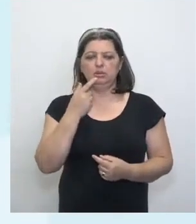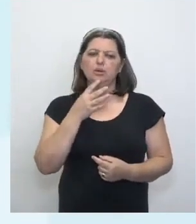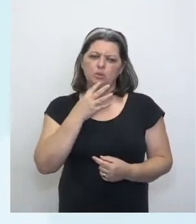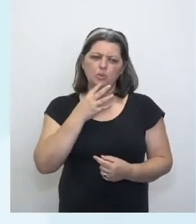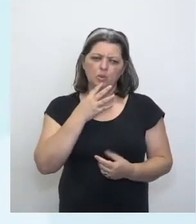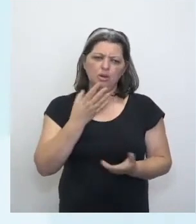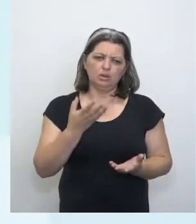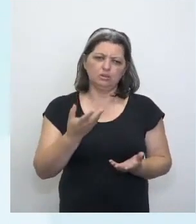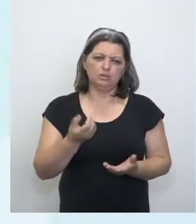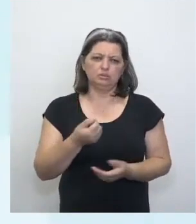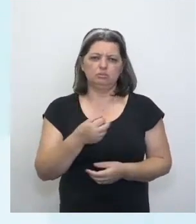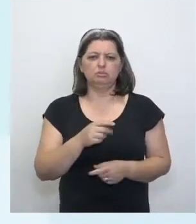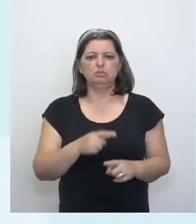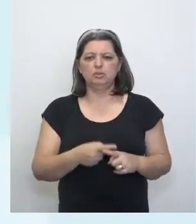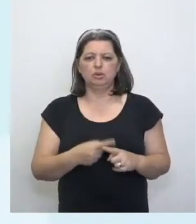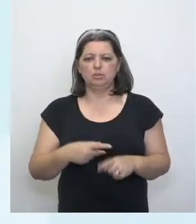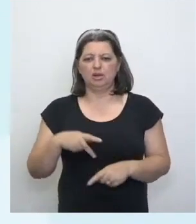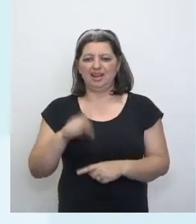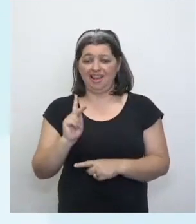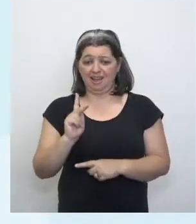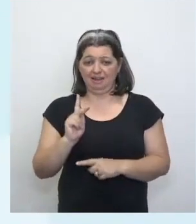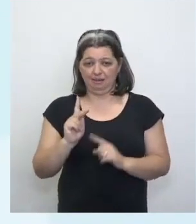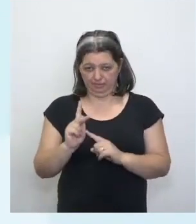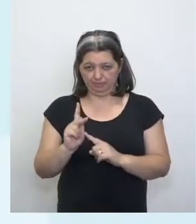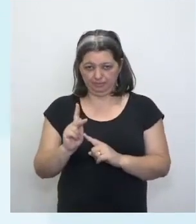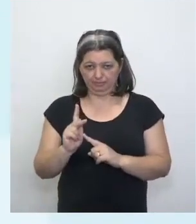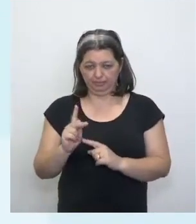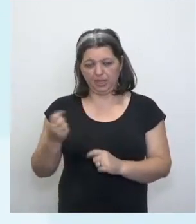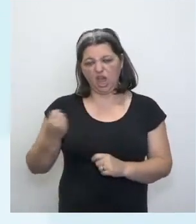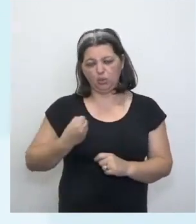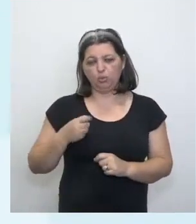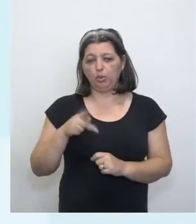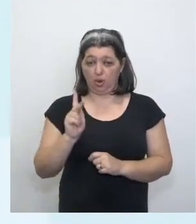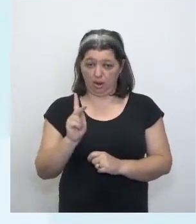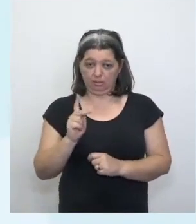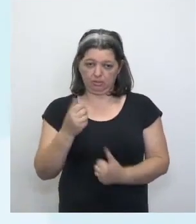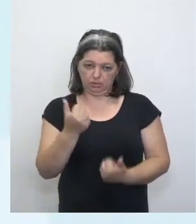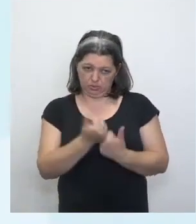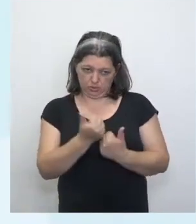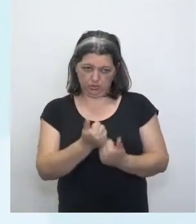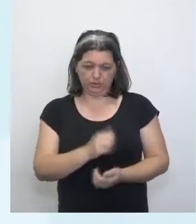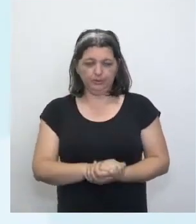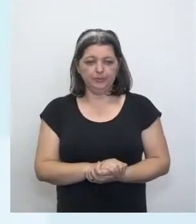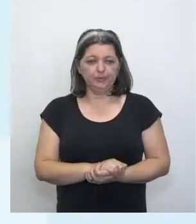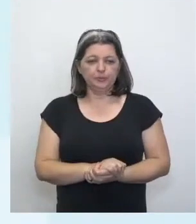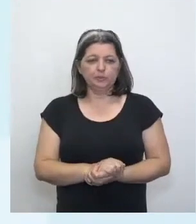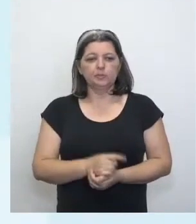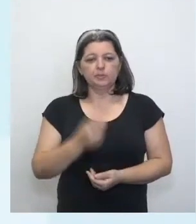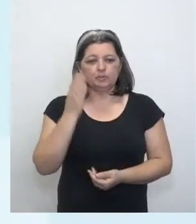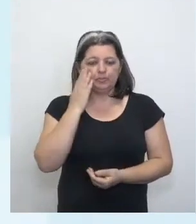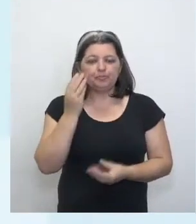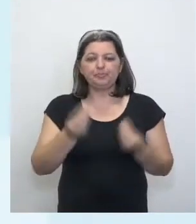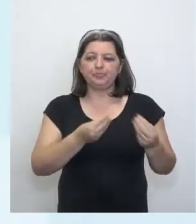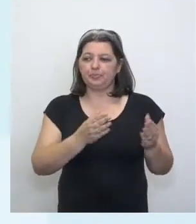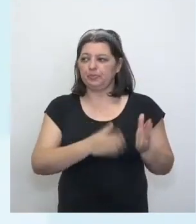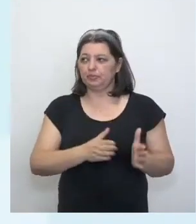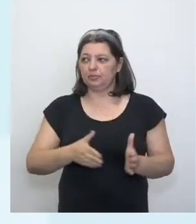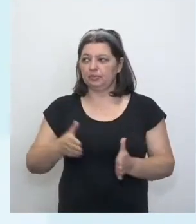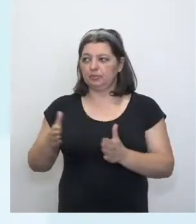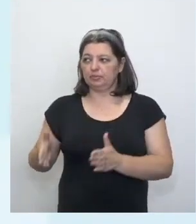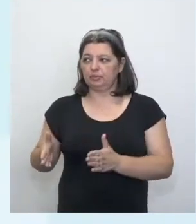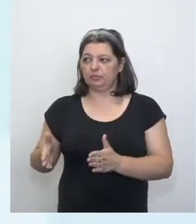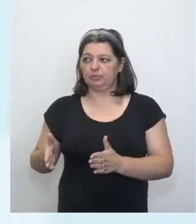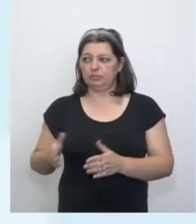seu R1, que chama k, tá? O número k. E aí, se eu conheço esse número k, eu consigo fazer um processo para